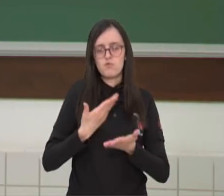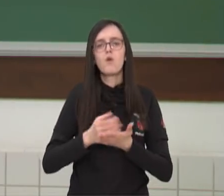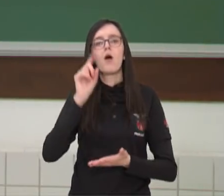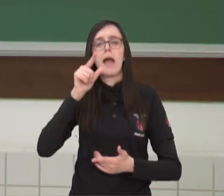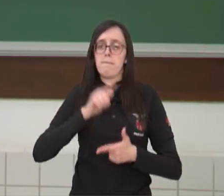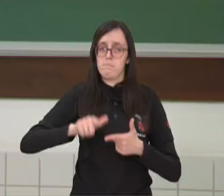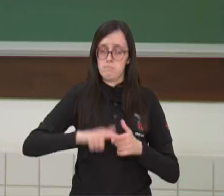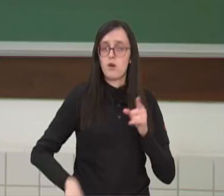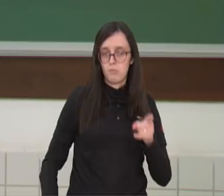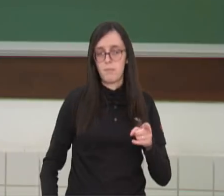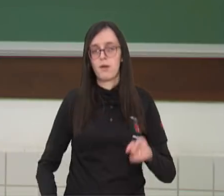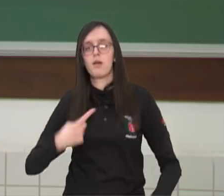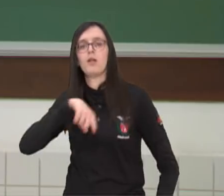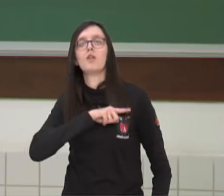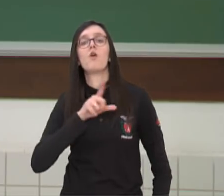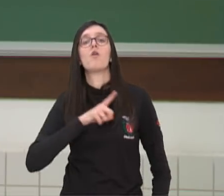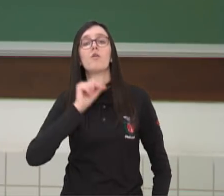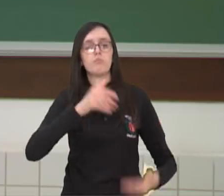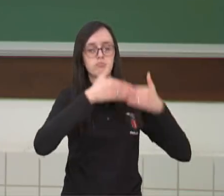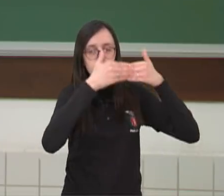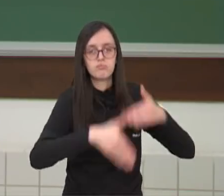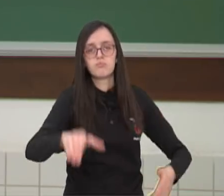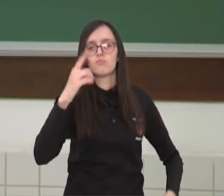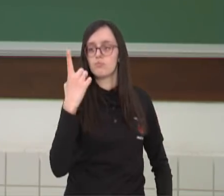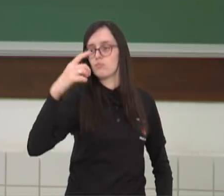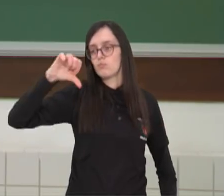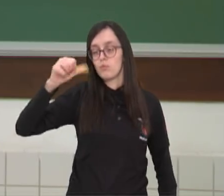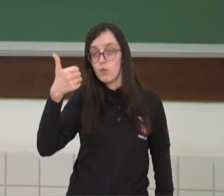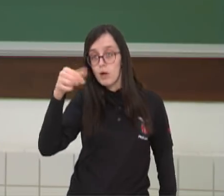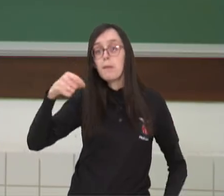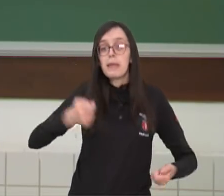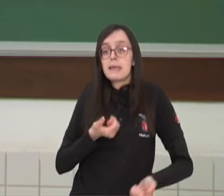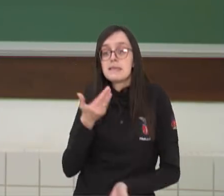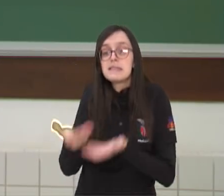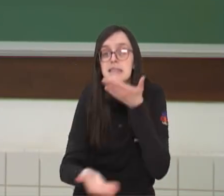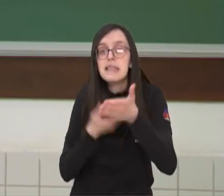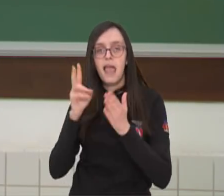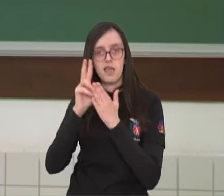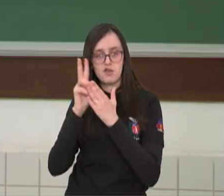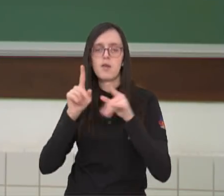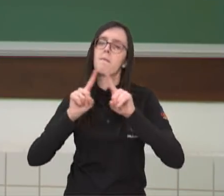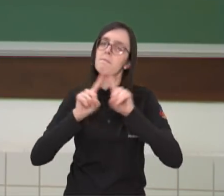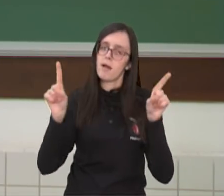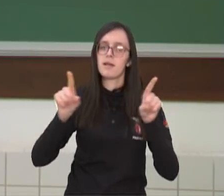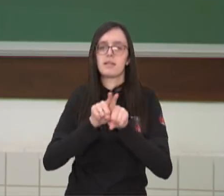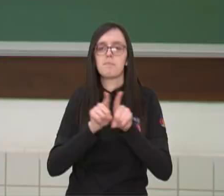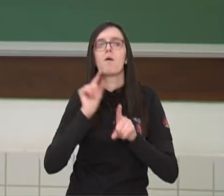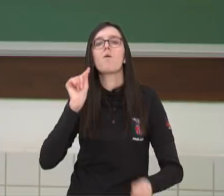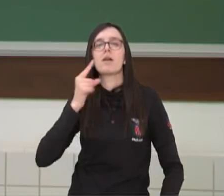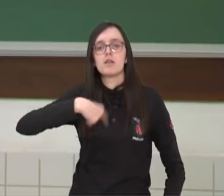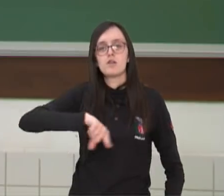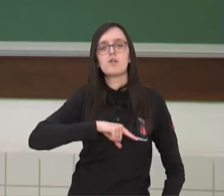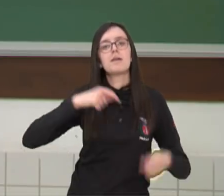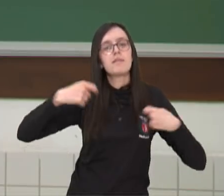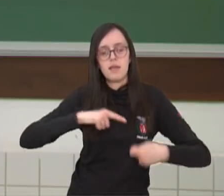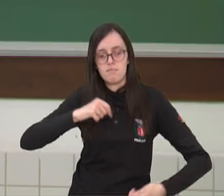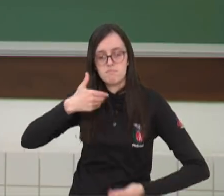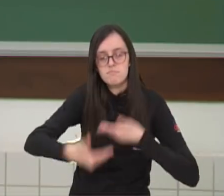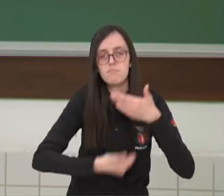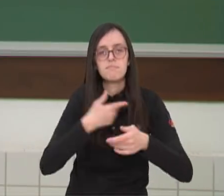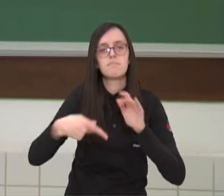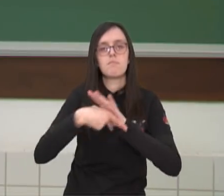desse problema. Temos, então, a partir de 1910, que lidar com os indígenas, mas também temos o